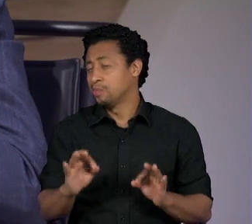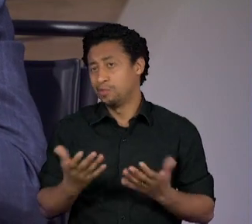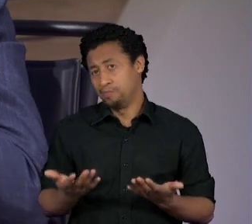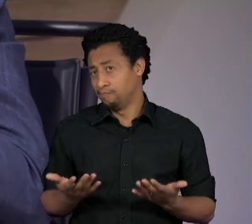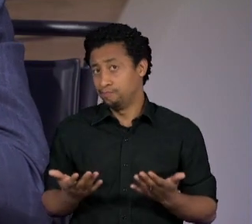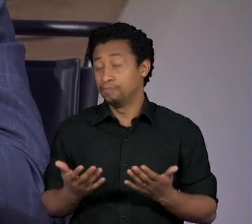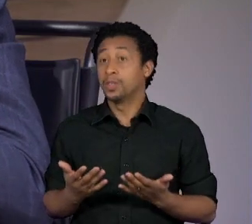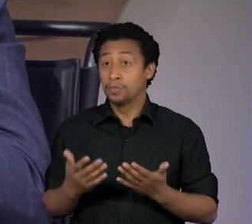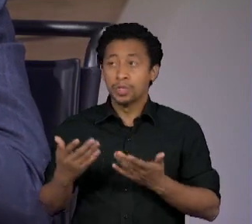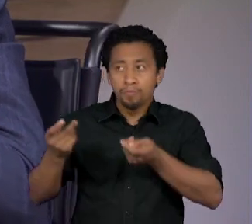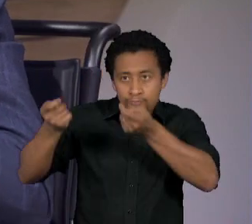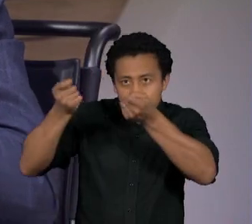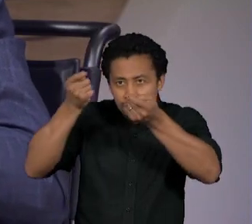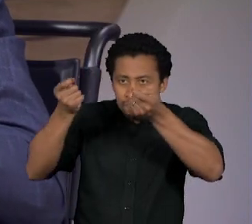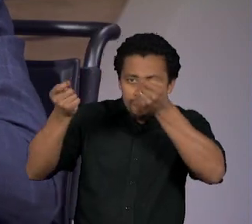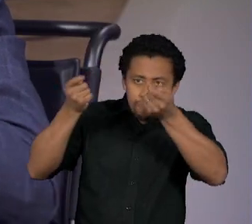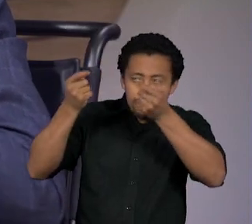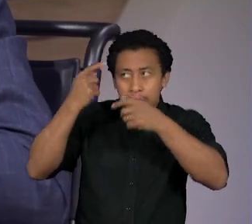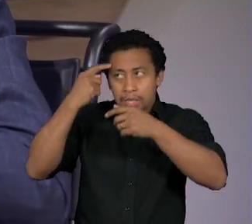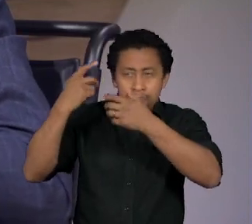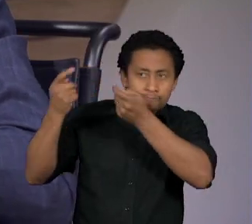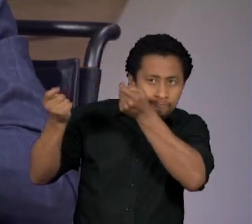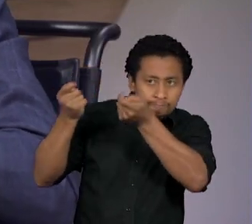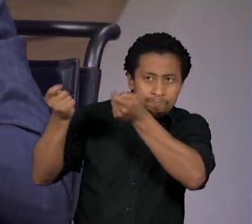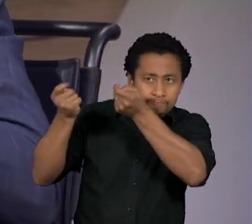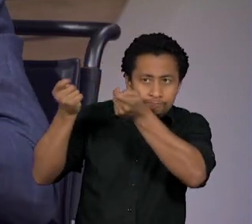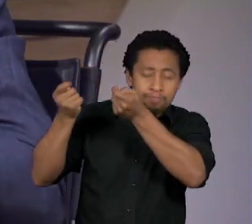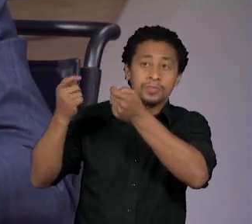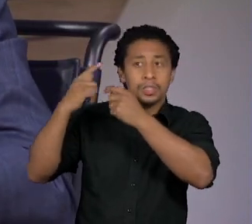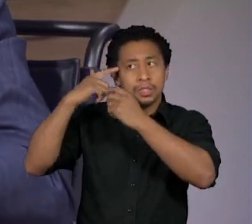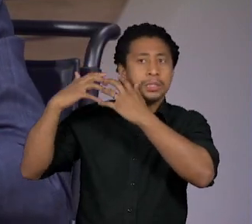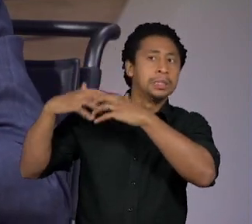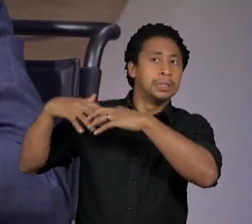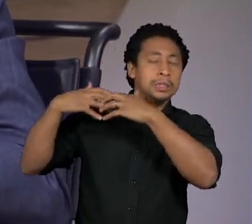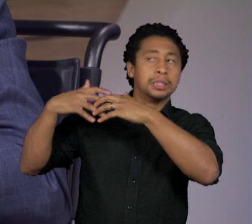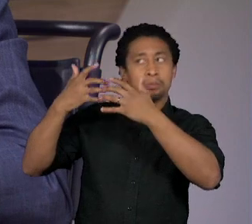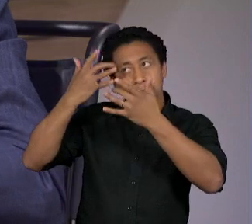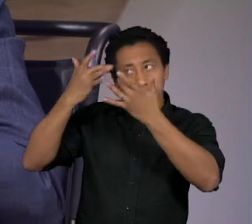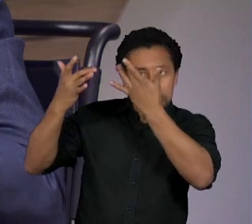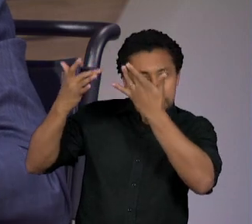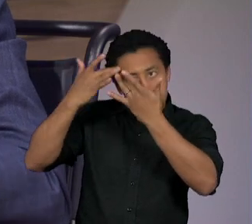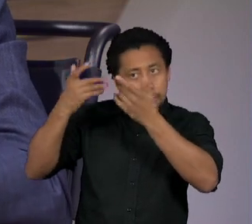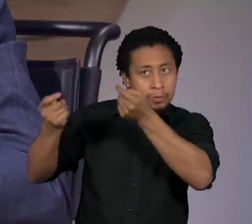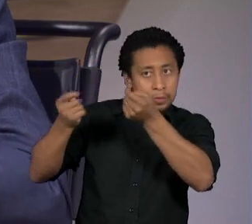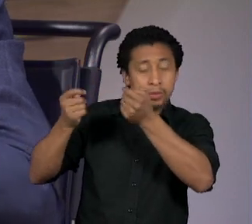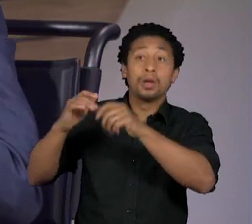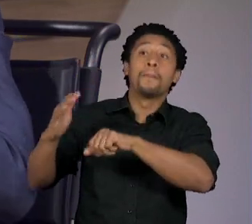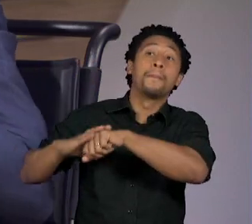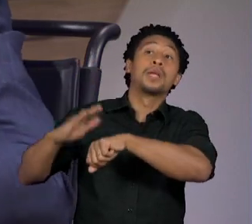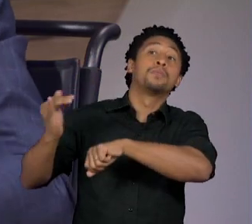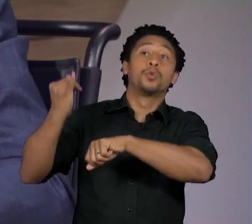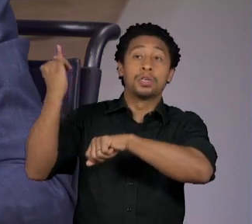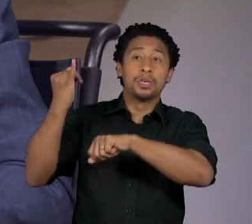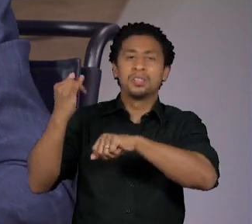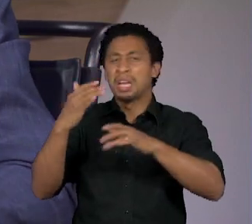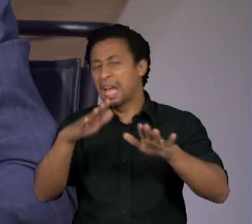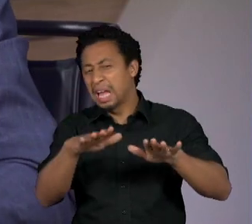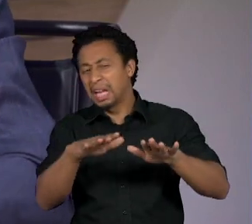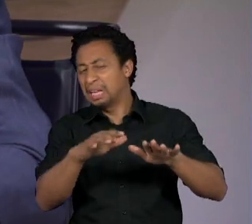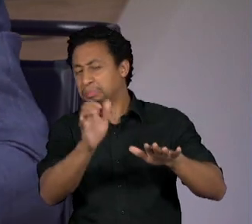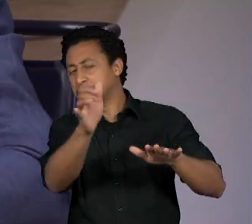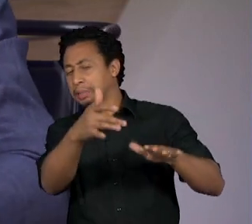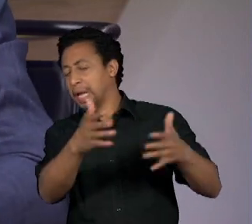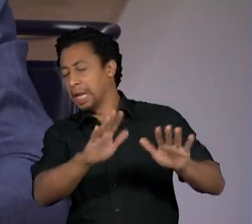limitar o estoque de memórias para aquilo que é prazeroso e para aquilo que é útil no dia a dia faz sentido do ponto de vista